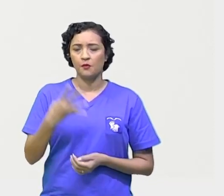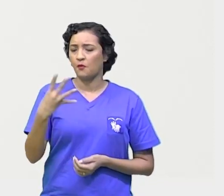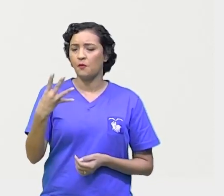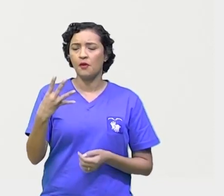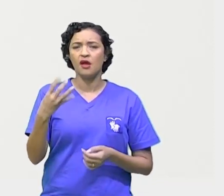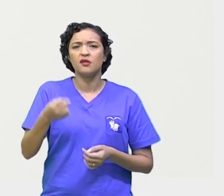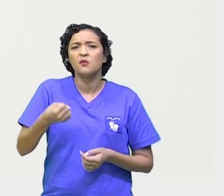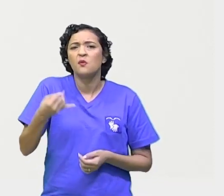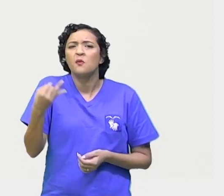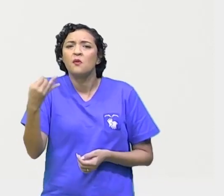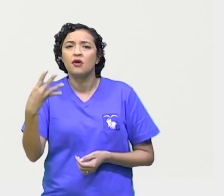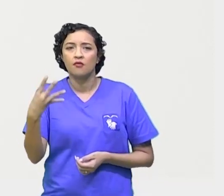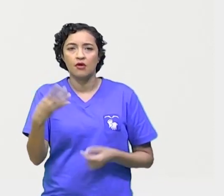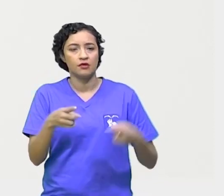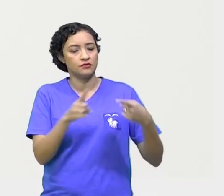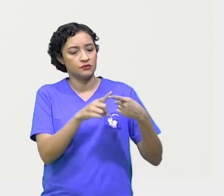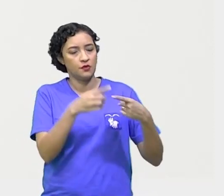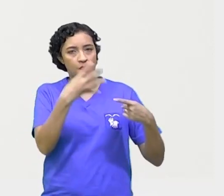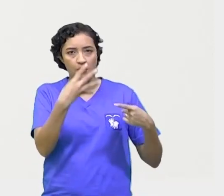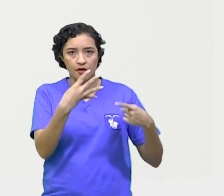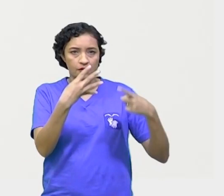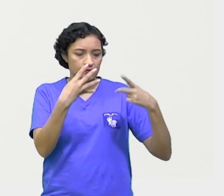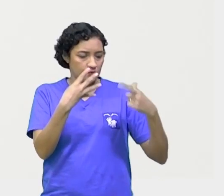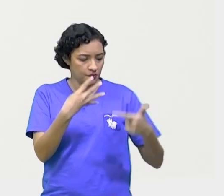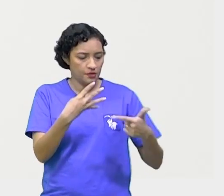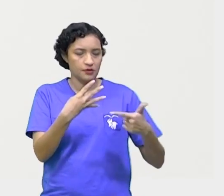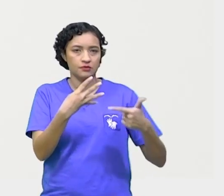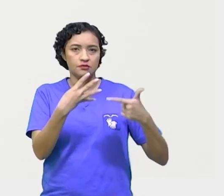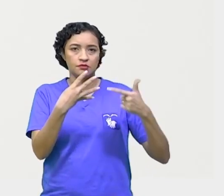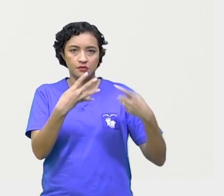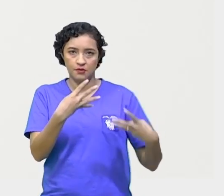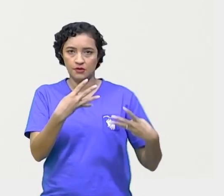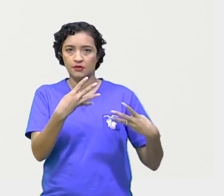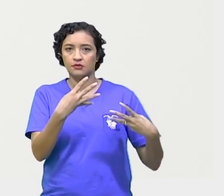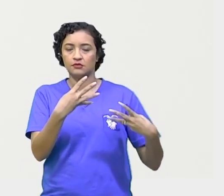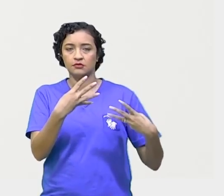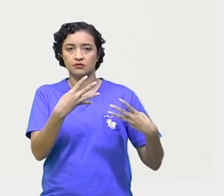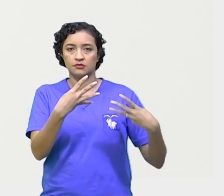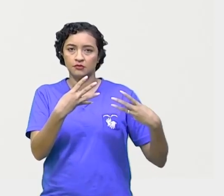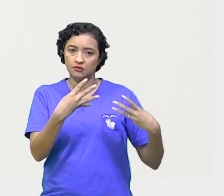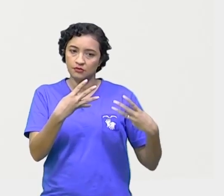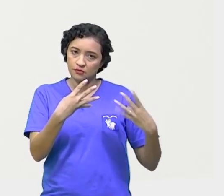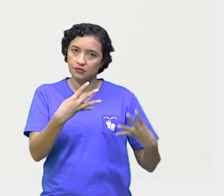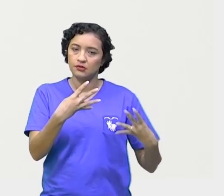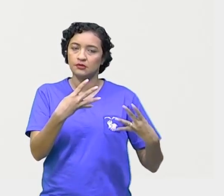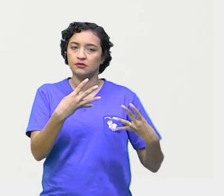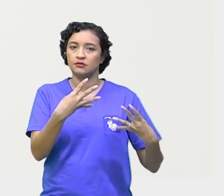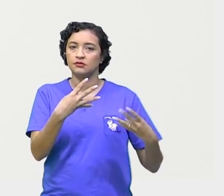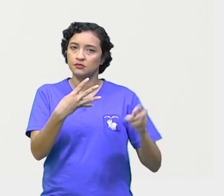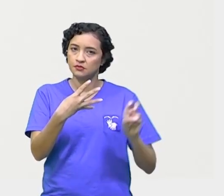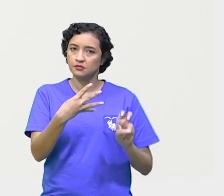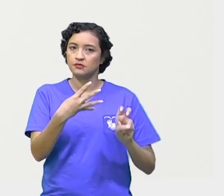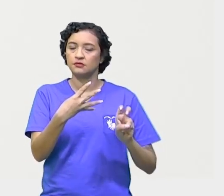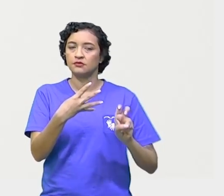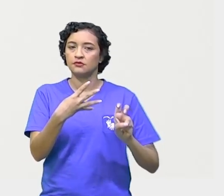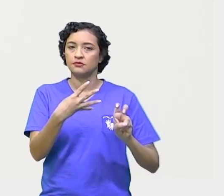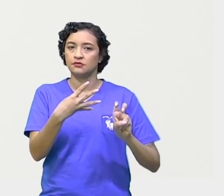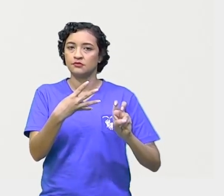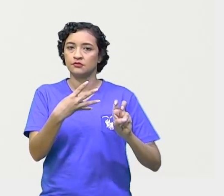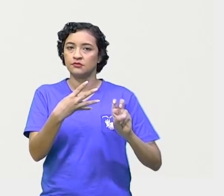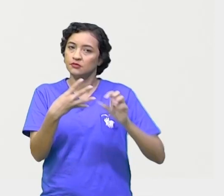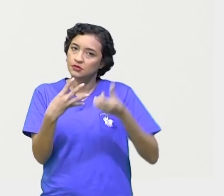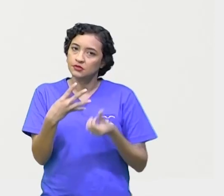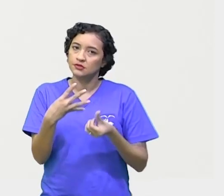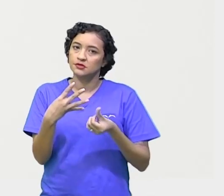aparece o quarto aparece uma duas três quatro cinco